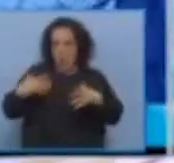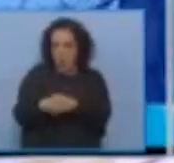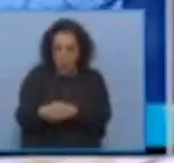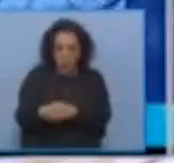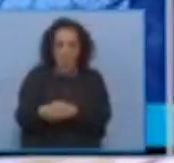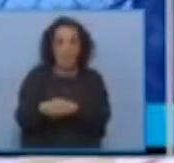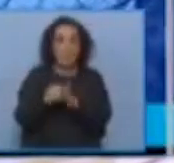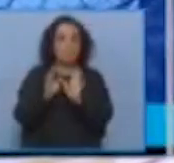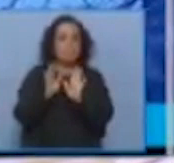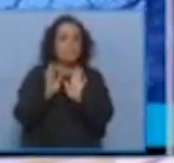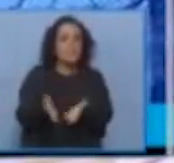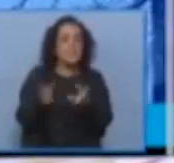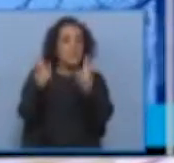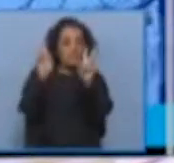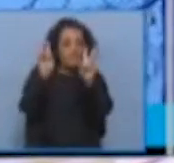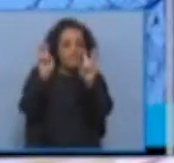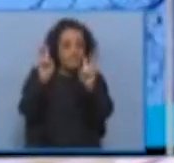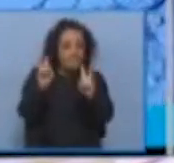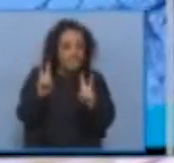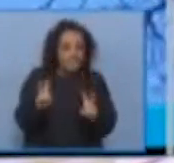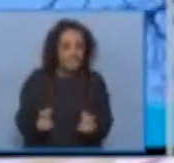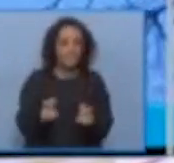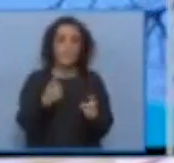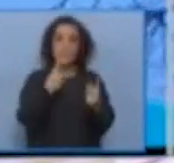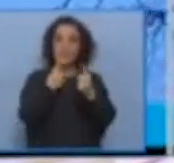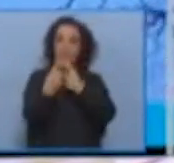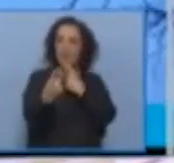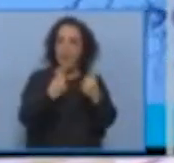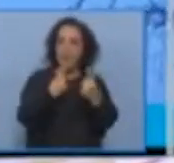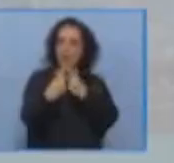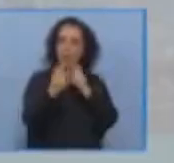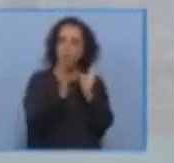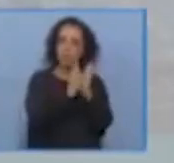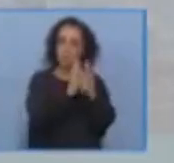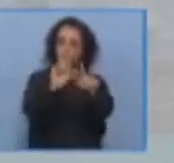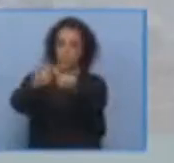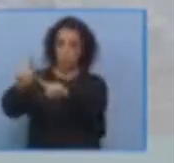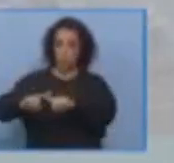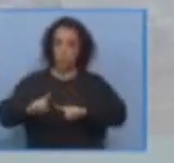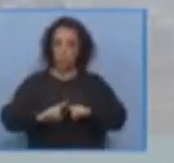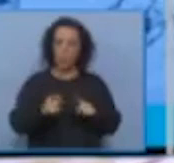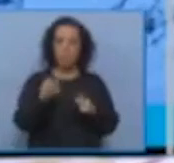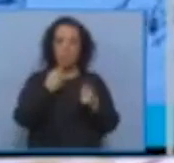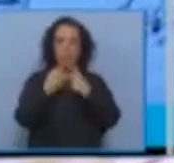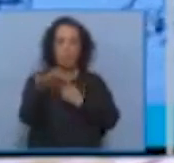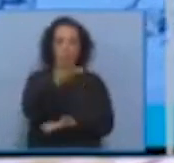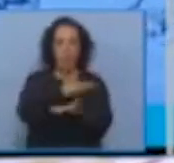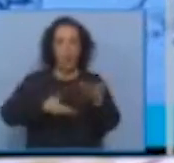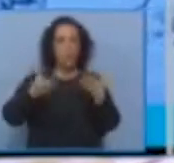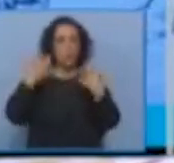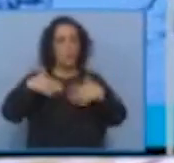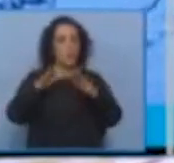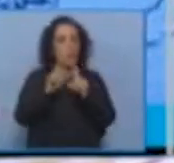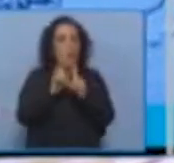com pinças todas as questões do diálogo interreligioso, não é? Portanto, que é também uma grande aposta de